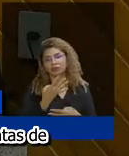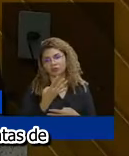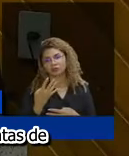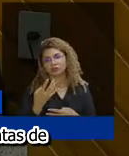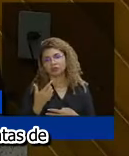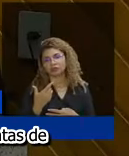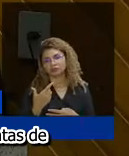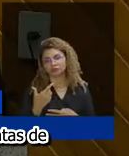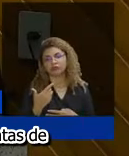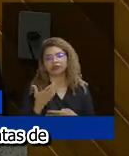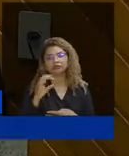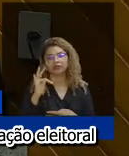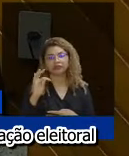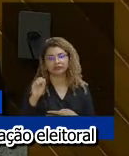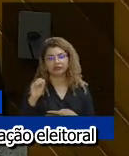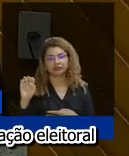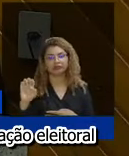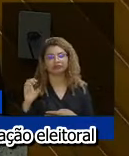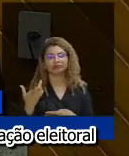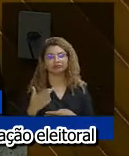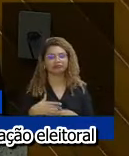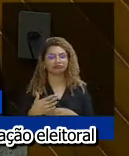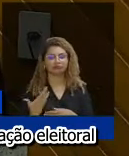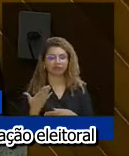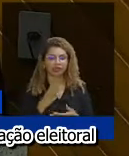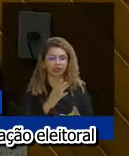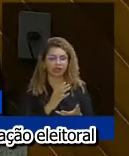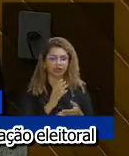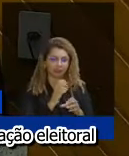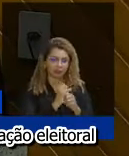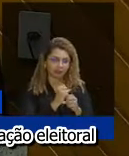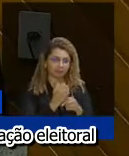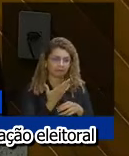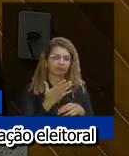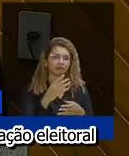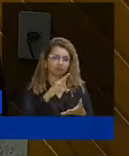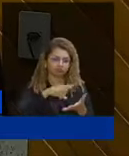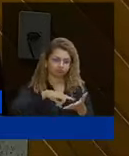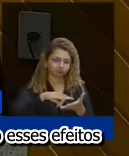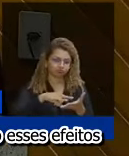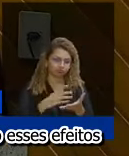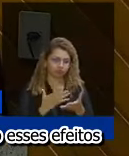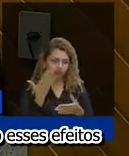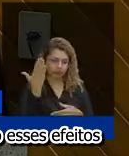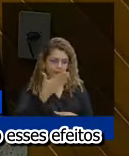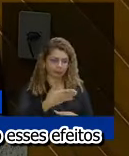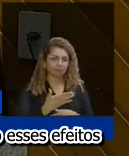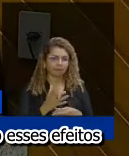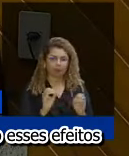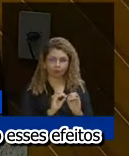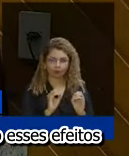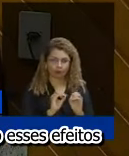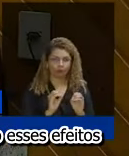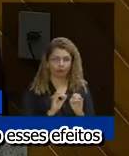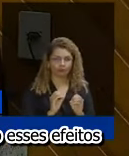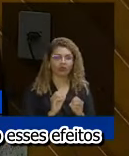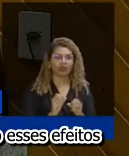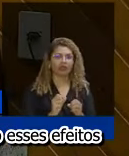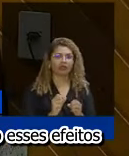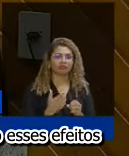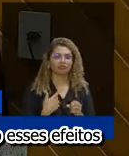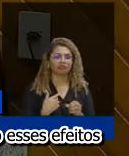que julga não prestada as contas de campanha impede o candidato de obter a certidão de quitação eleitoral durante o curso do mandato ao qual